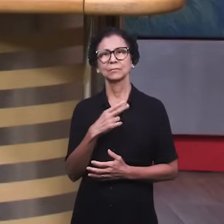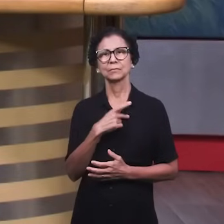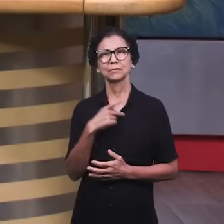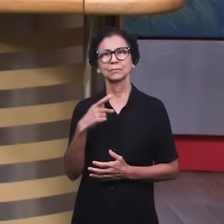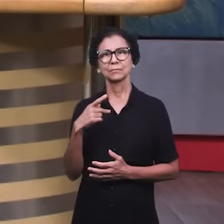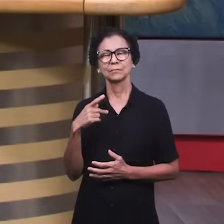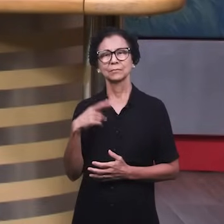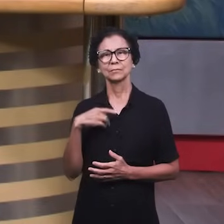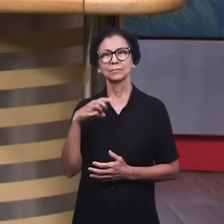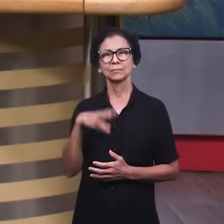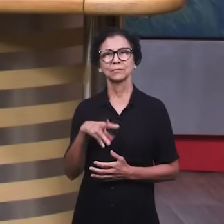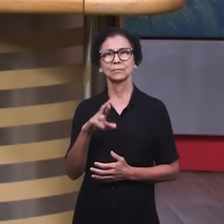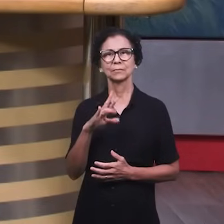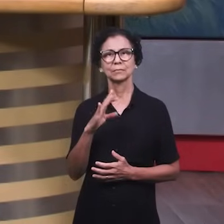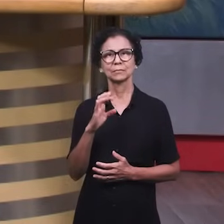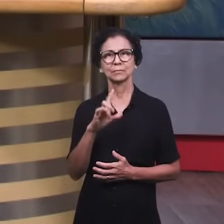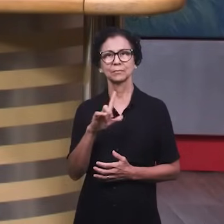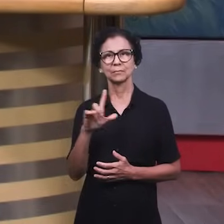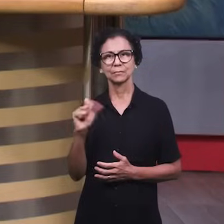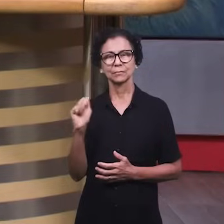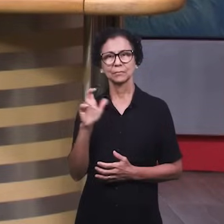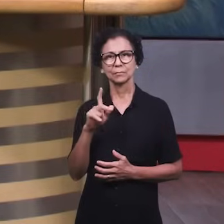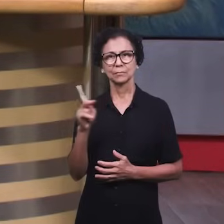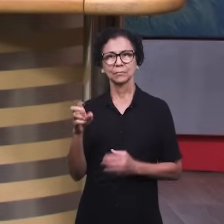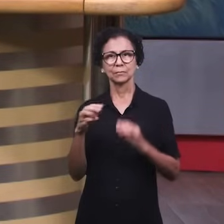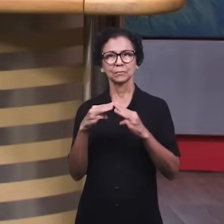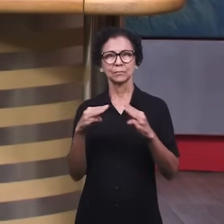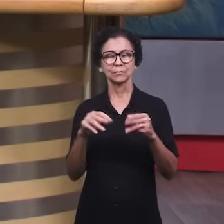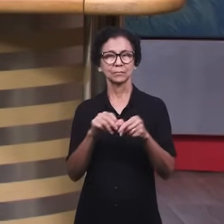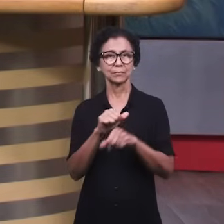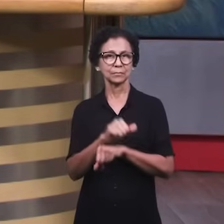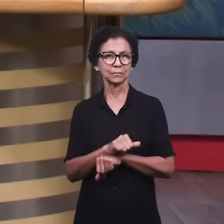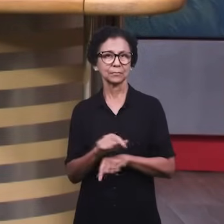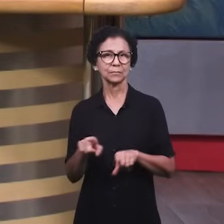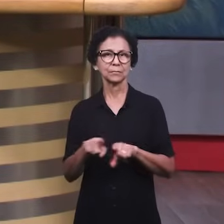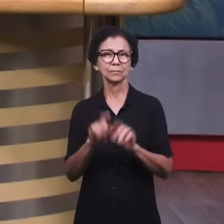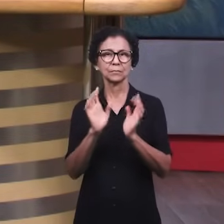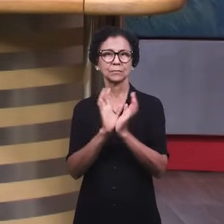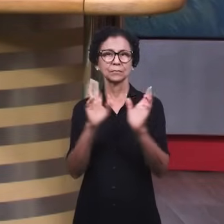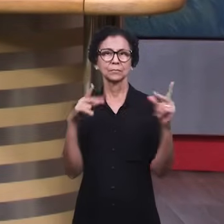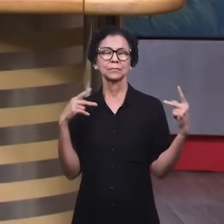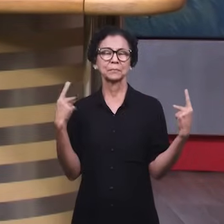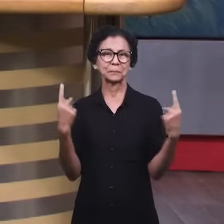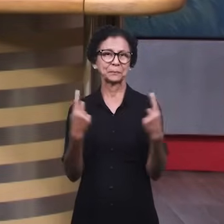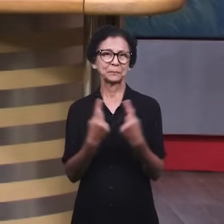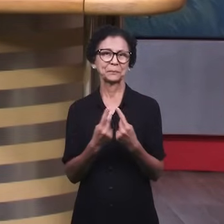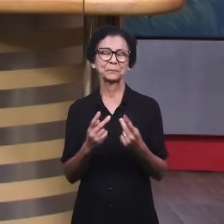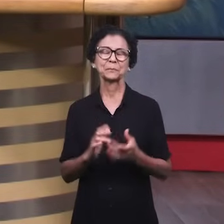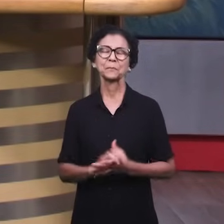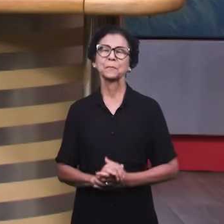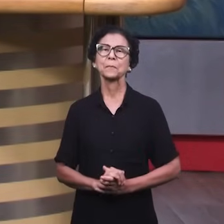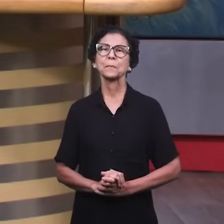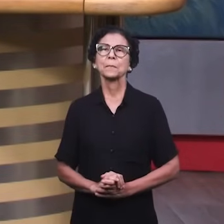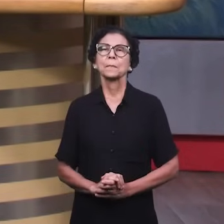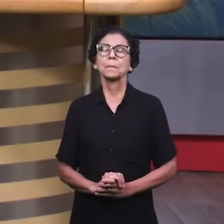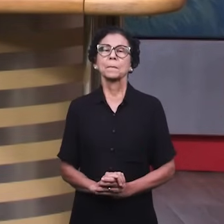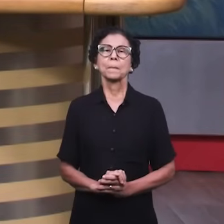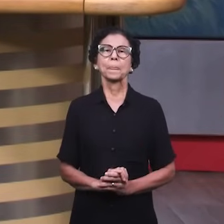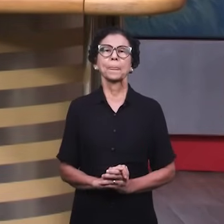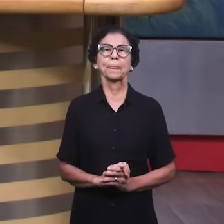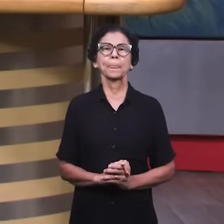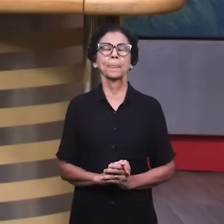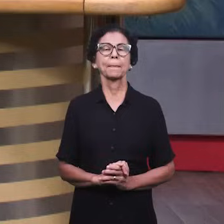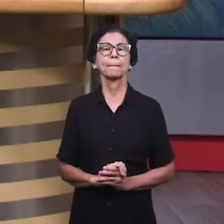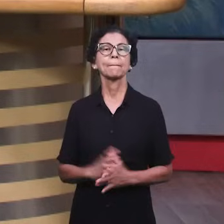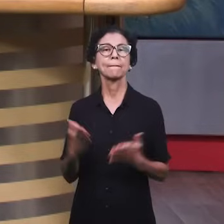manaim ele é membro do Conselho presbiteral da igreja que está Maranata muito bem o tema do culto ou da da do programa